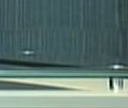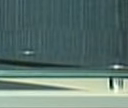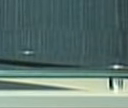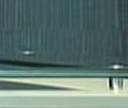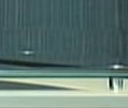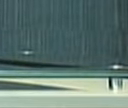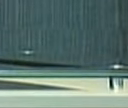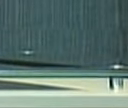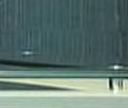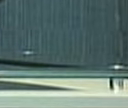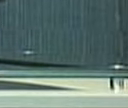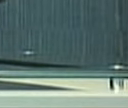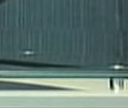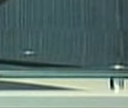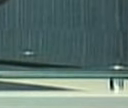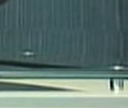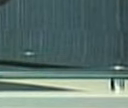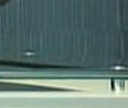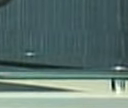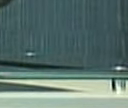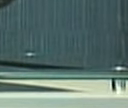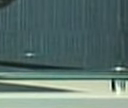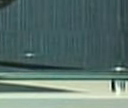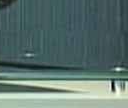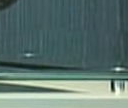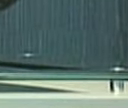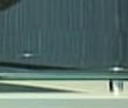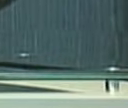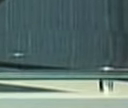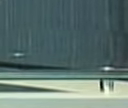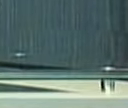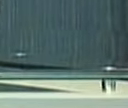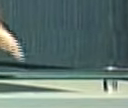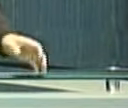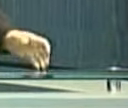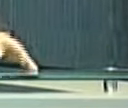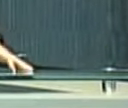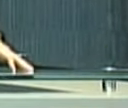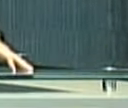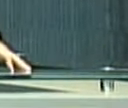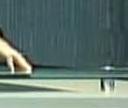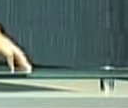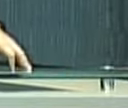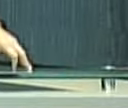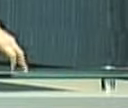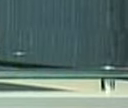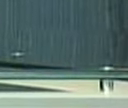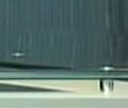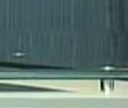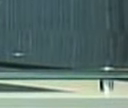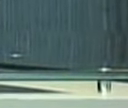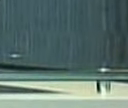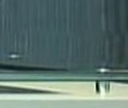hoje, mais uma vez, um dos jornais da cidade constrange o governo do estado do